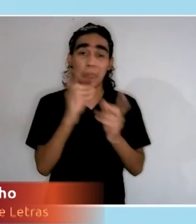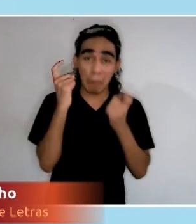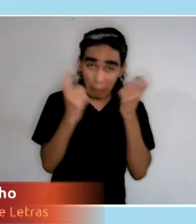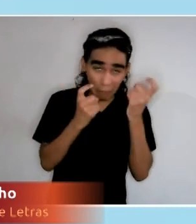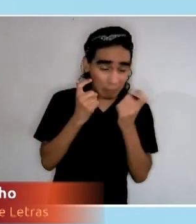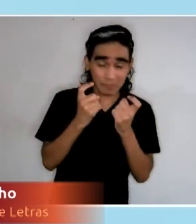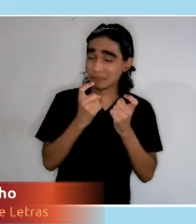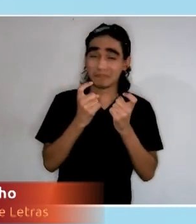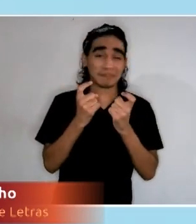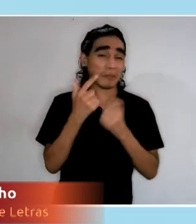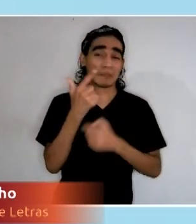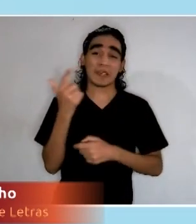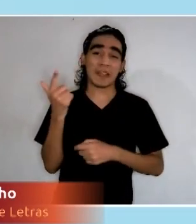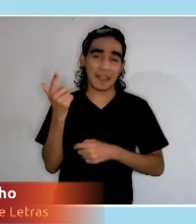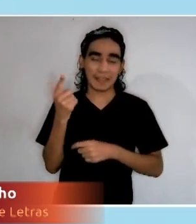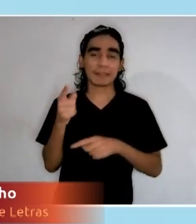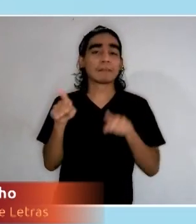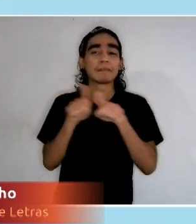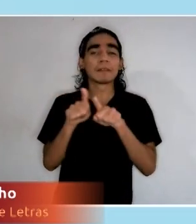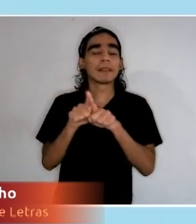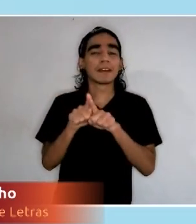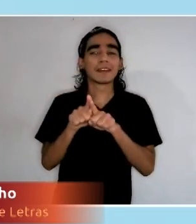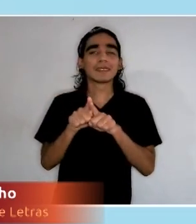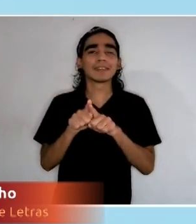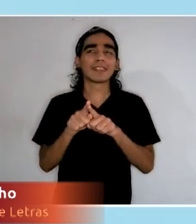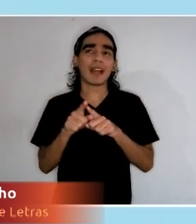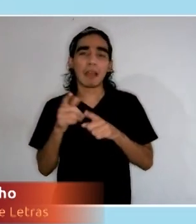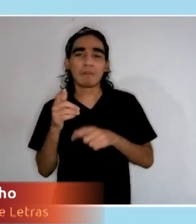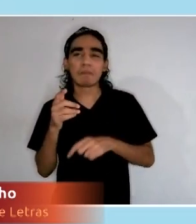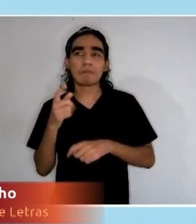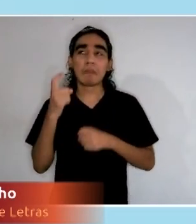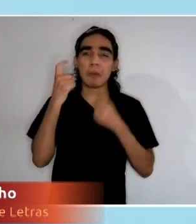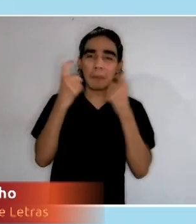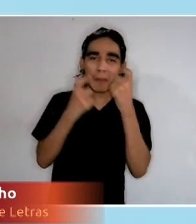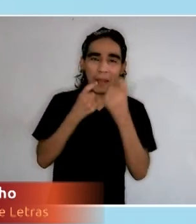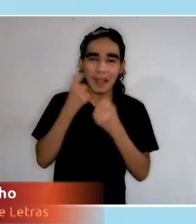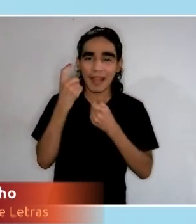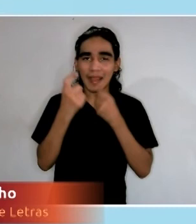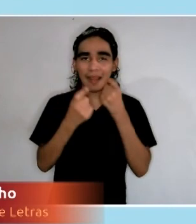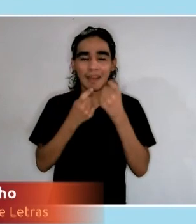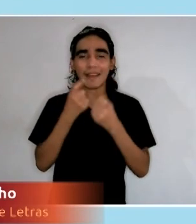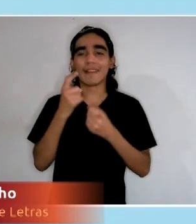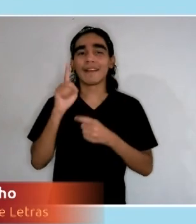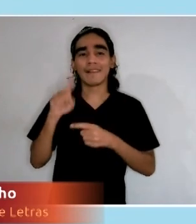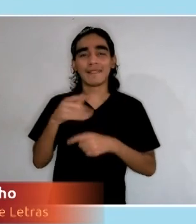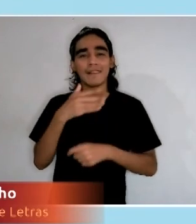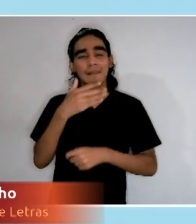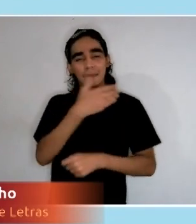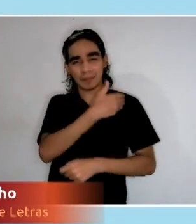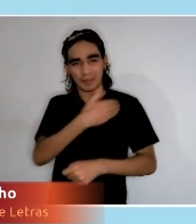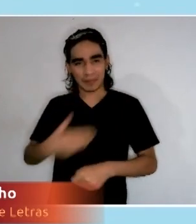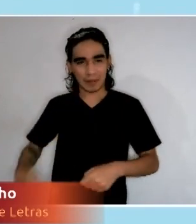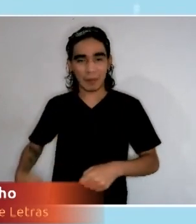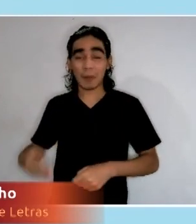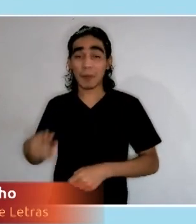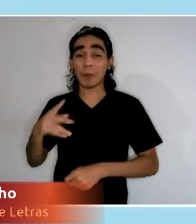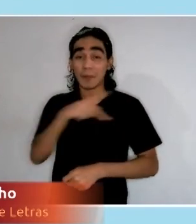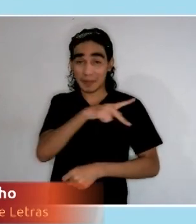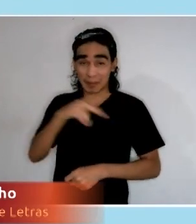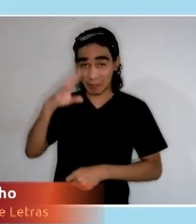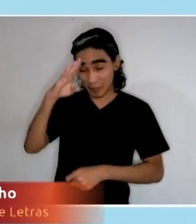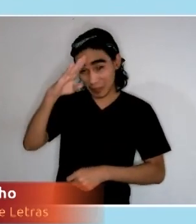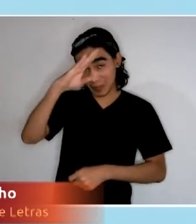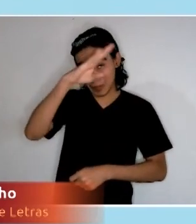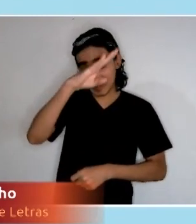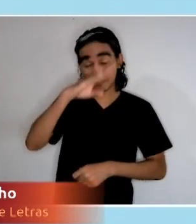se preocupa é com esse tipo de manifestação do Guedes e do presidente Bolsonaro. O que deve ser feito